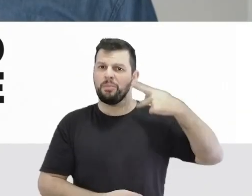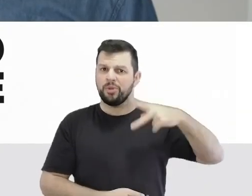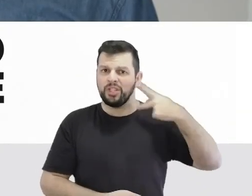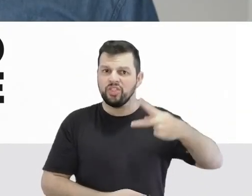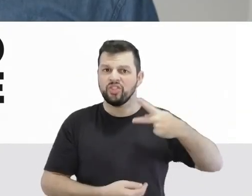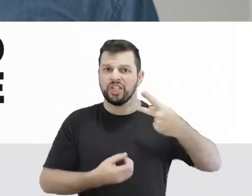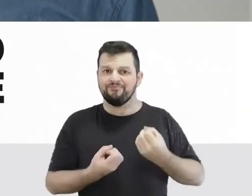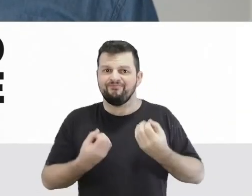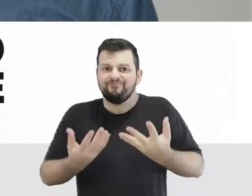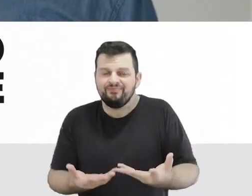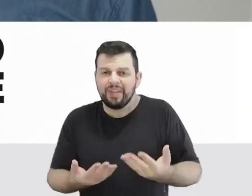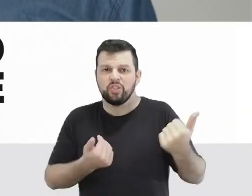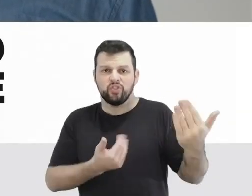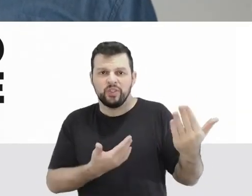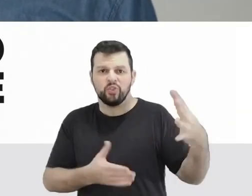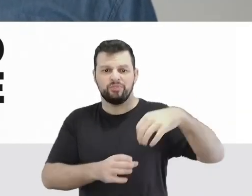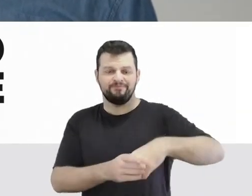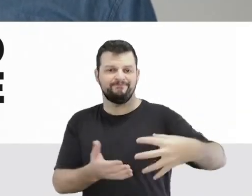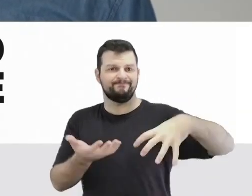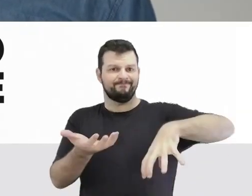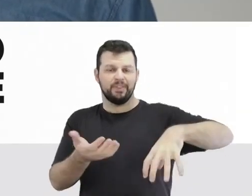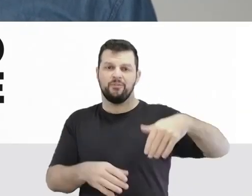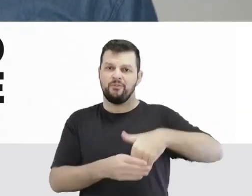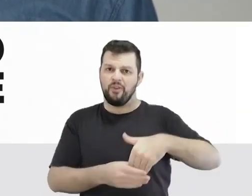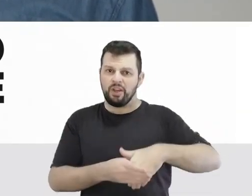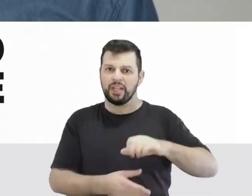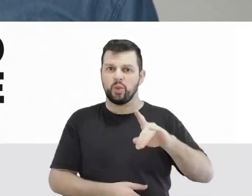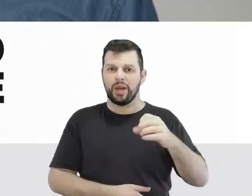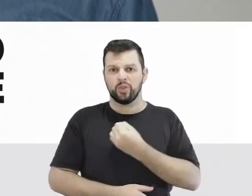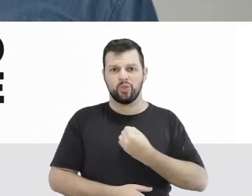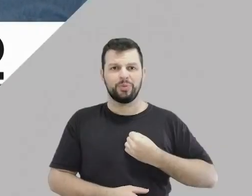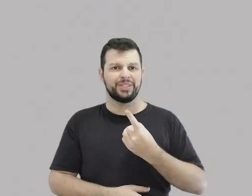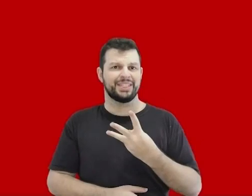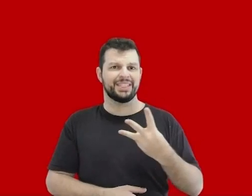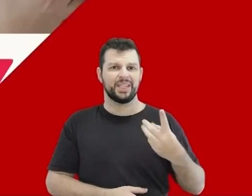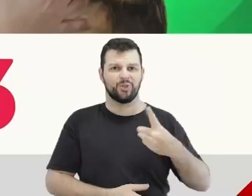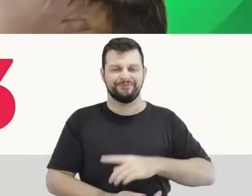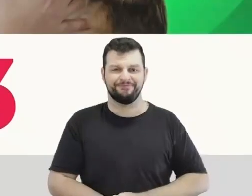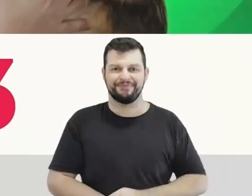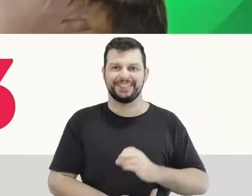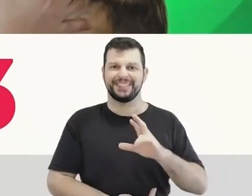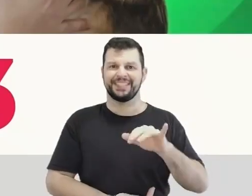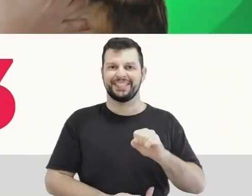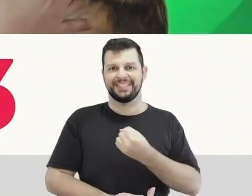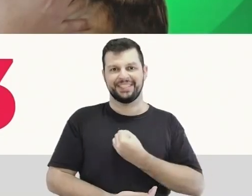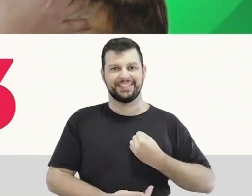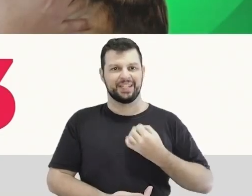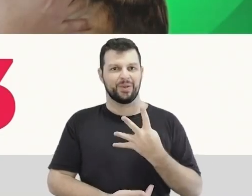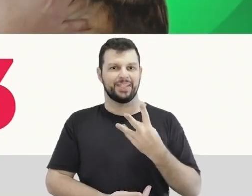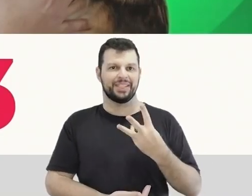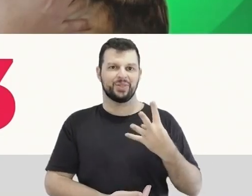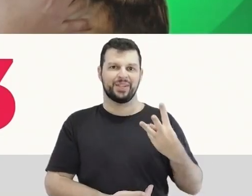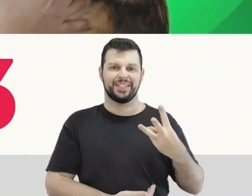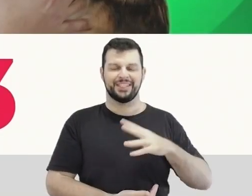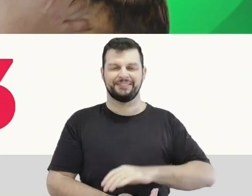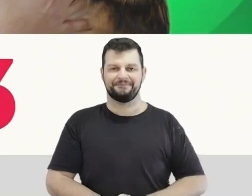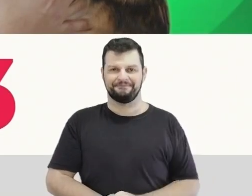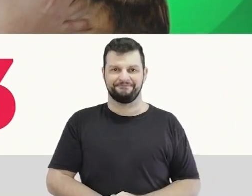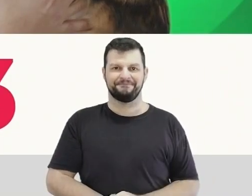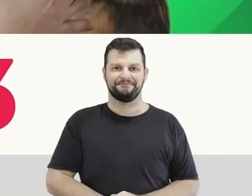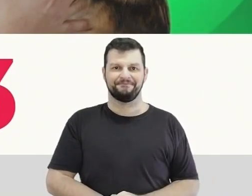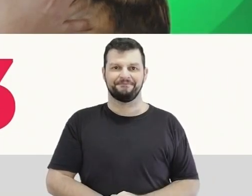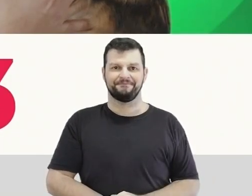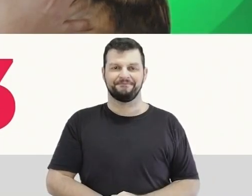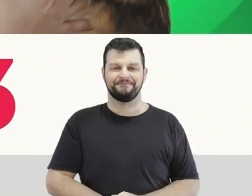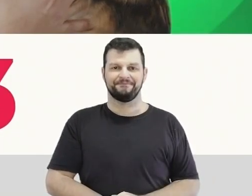a força da juventude para o Congresso Nacional. Vote Eduardo Manique, deputado federal, 1331. Cris Moraes,